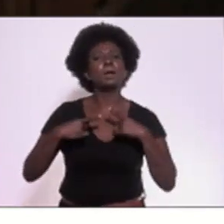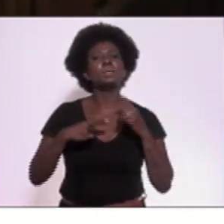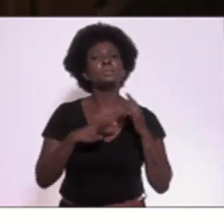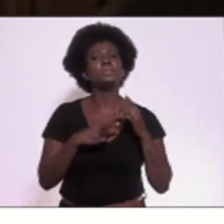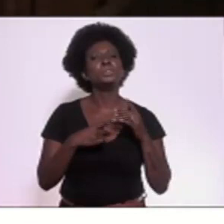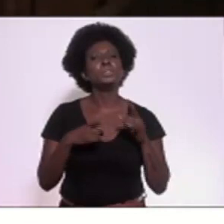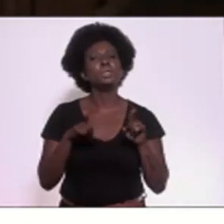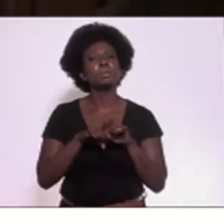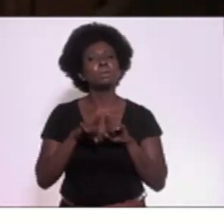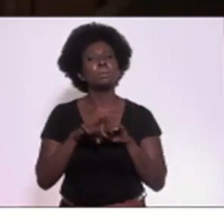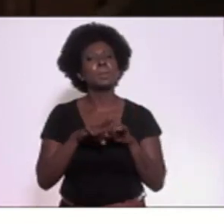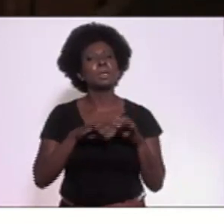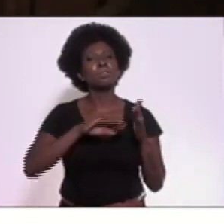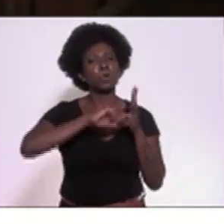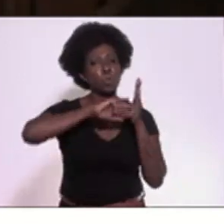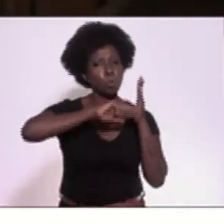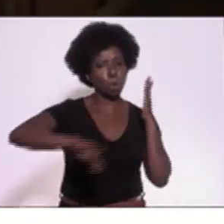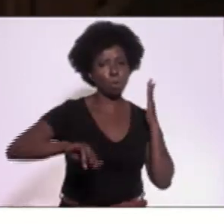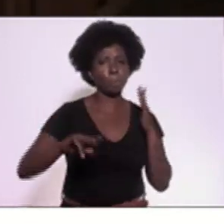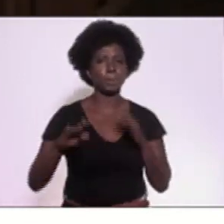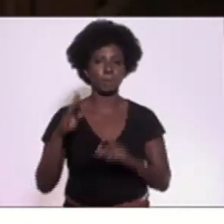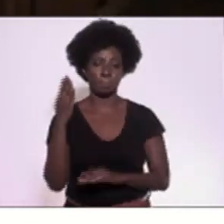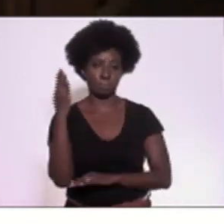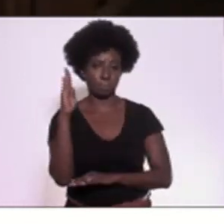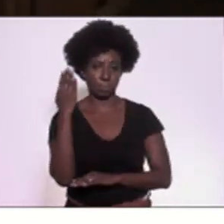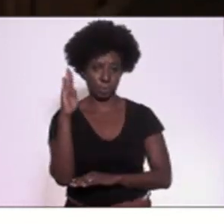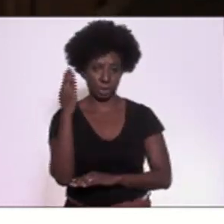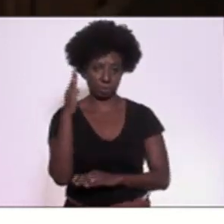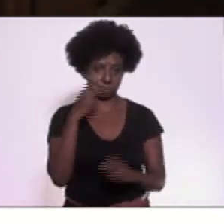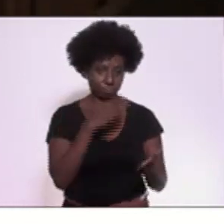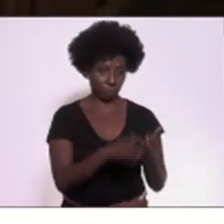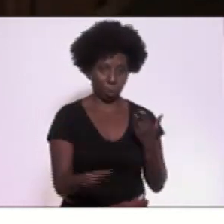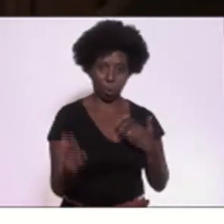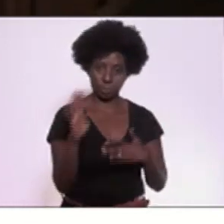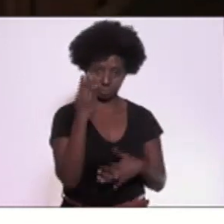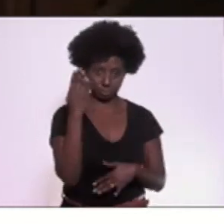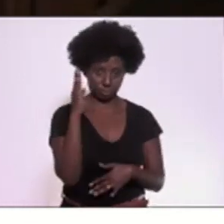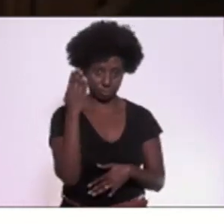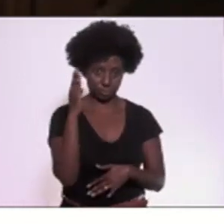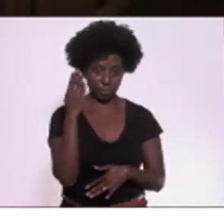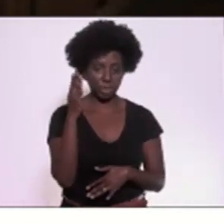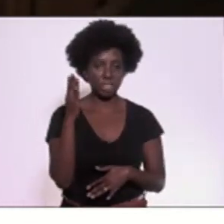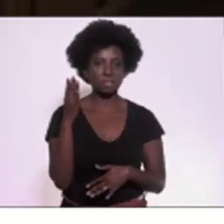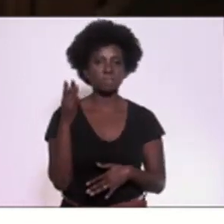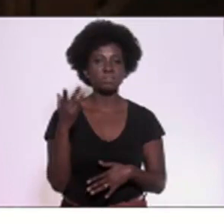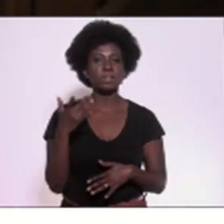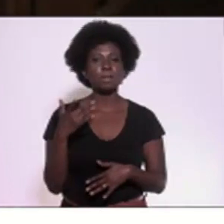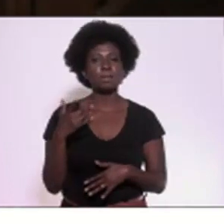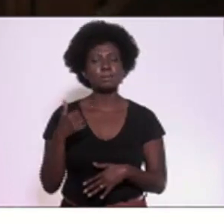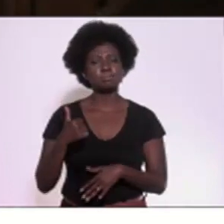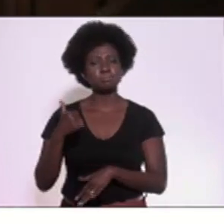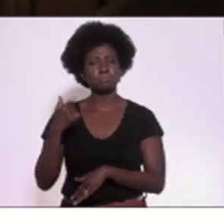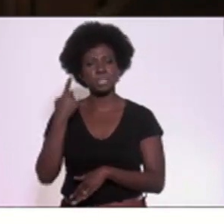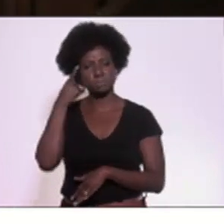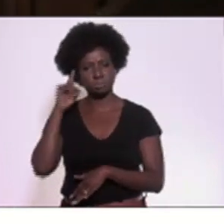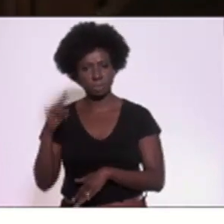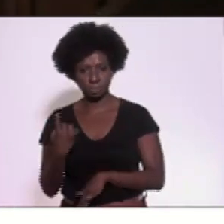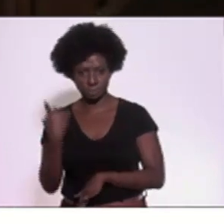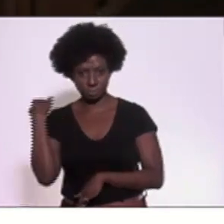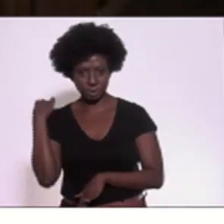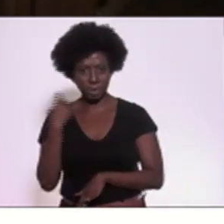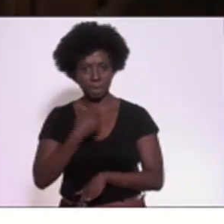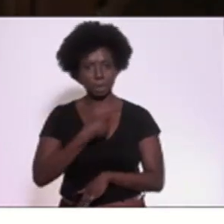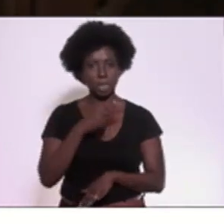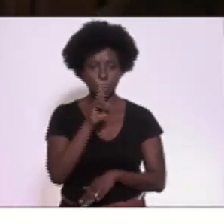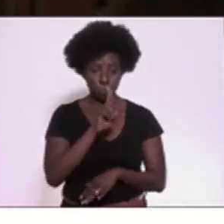foi o golpe na Bolívia. Ainda na semana passada, eu fiz uso deste microfone para falar de